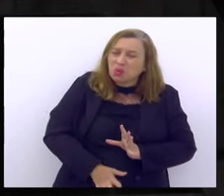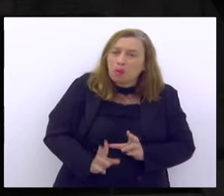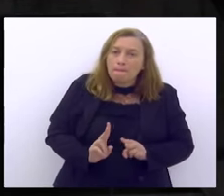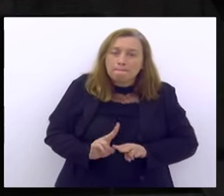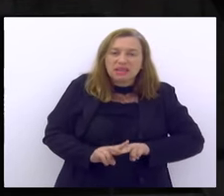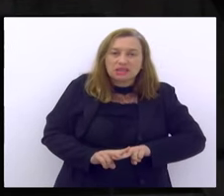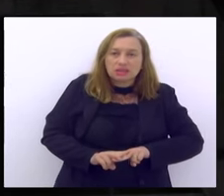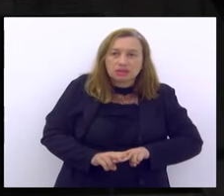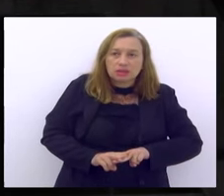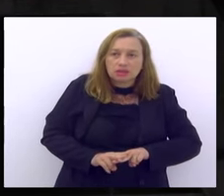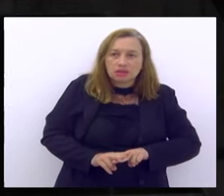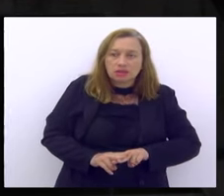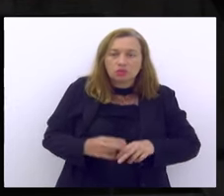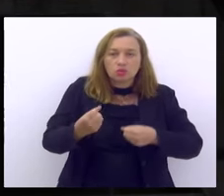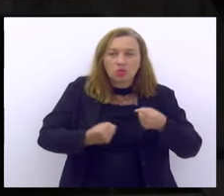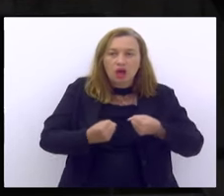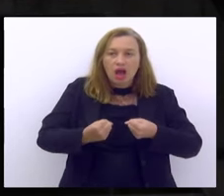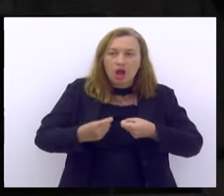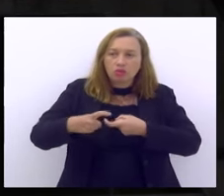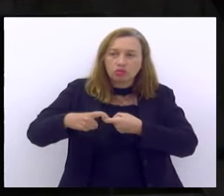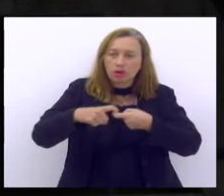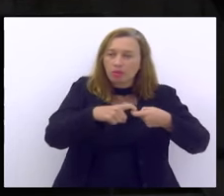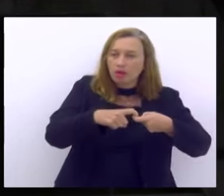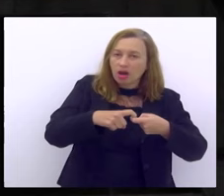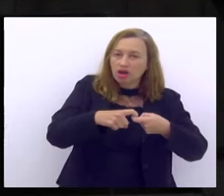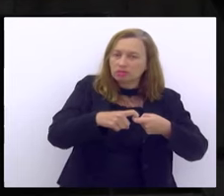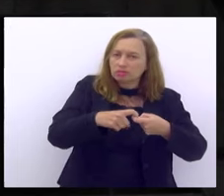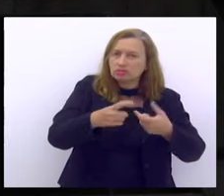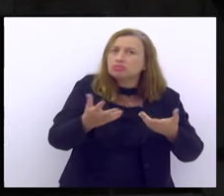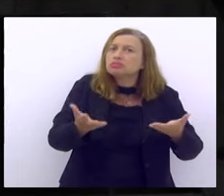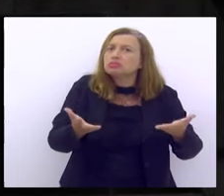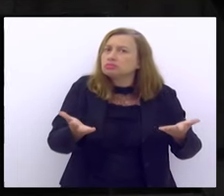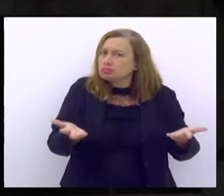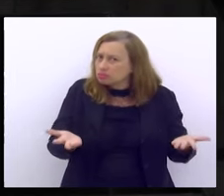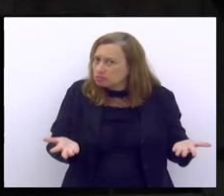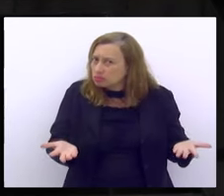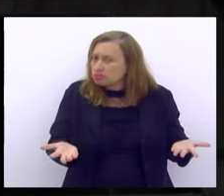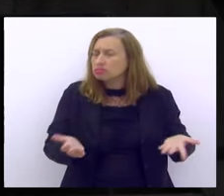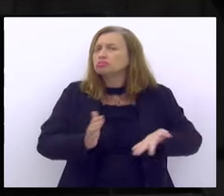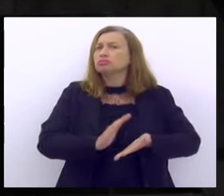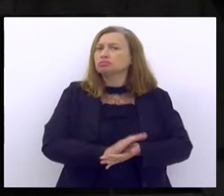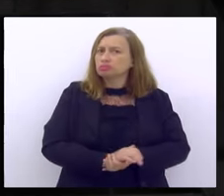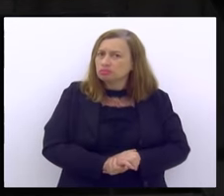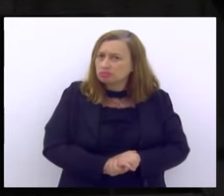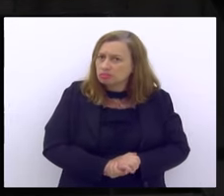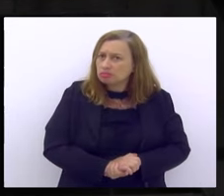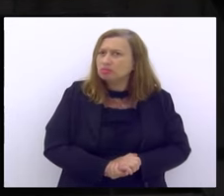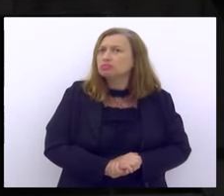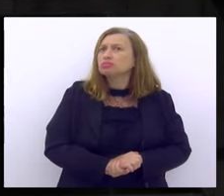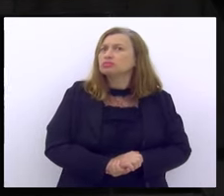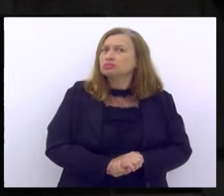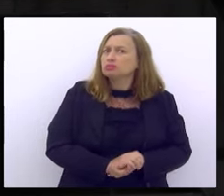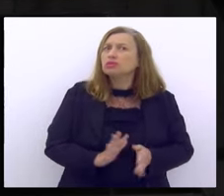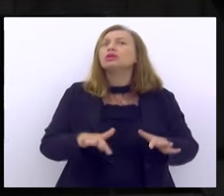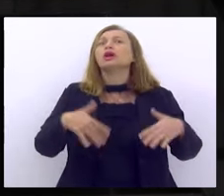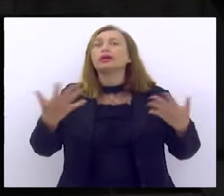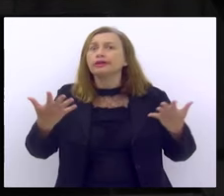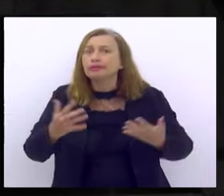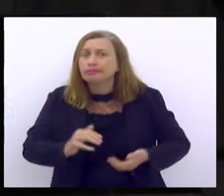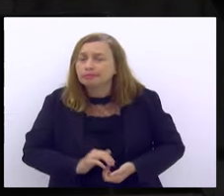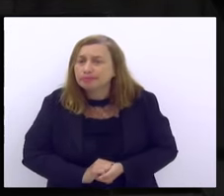trancafiada em seu veículo, em cima de um reboque. E aí,